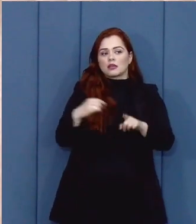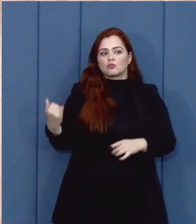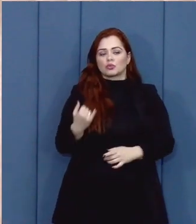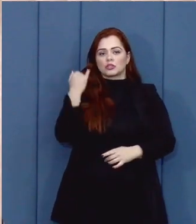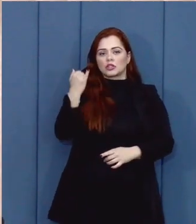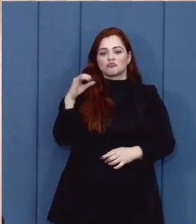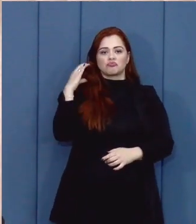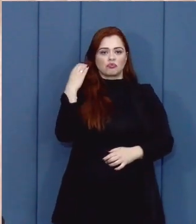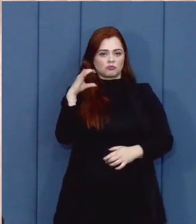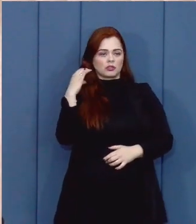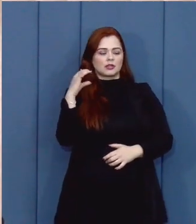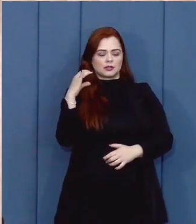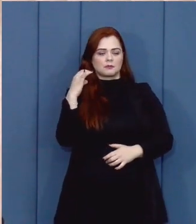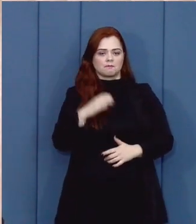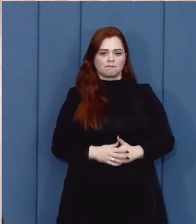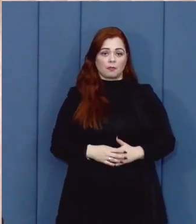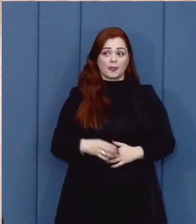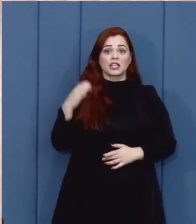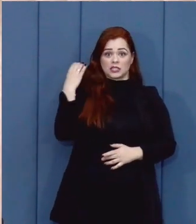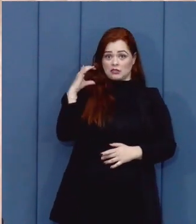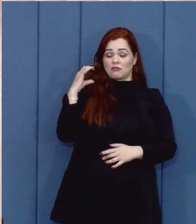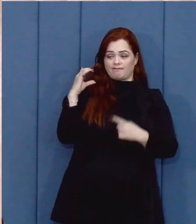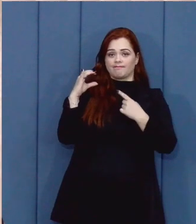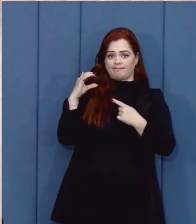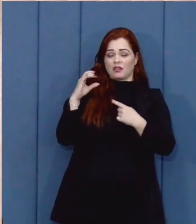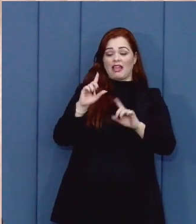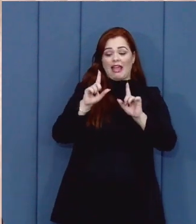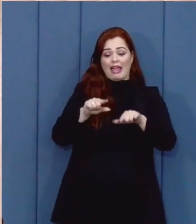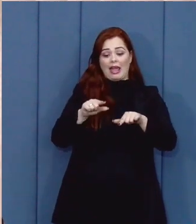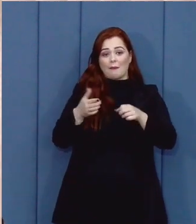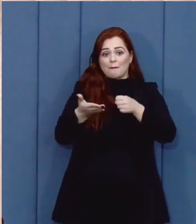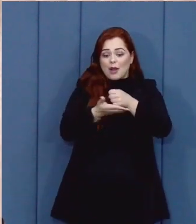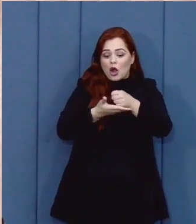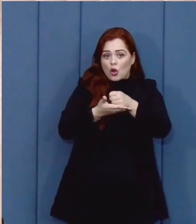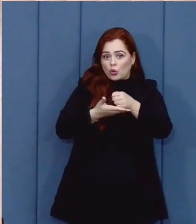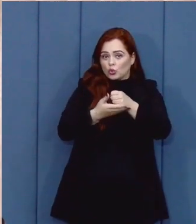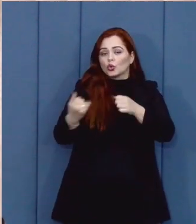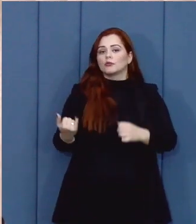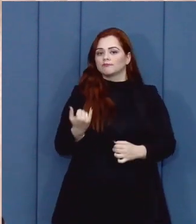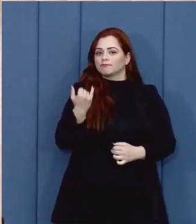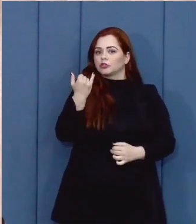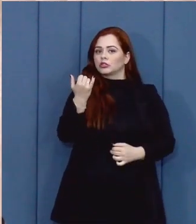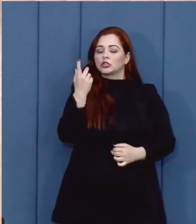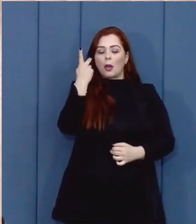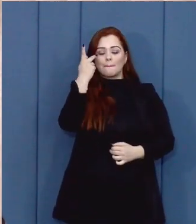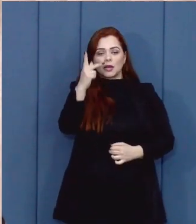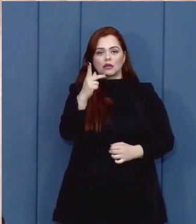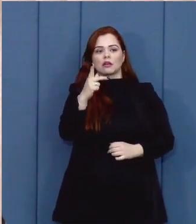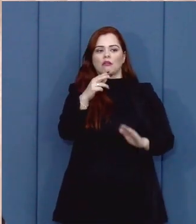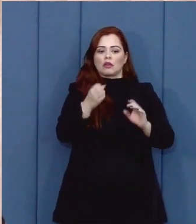principalmente, ciência. A ciência é fundamental para